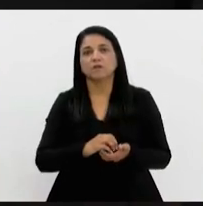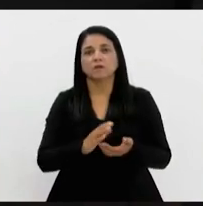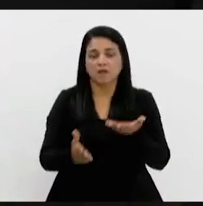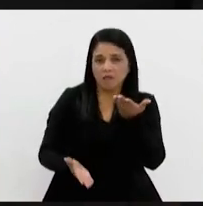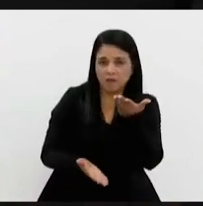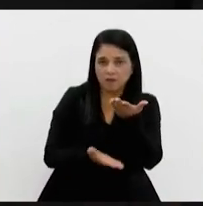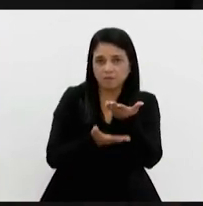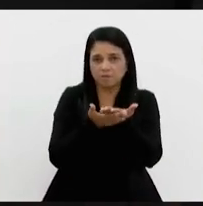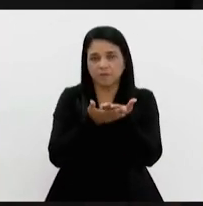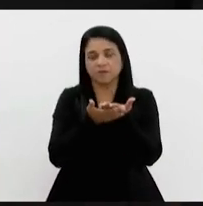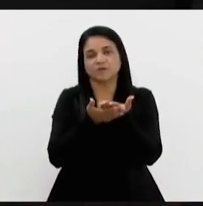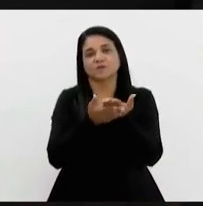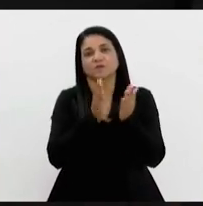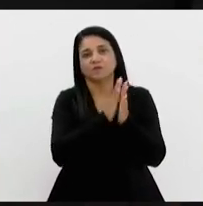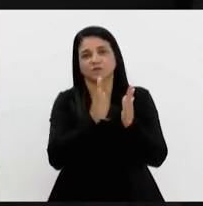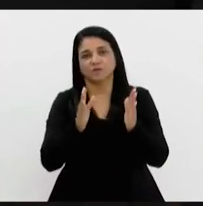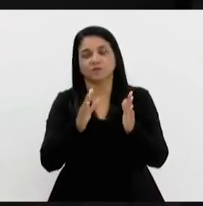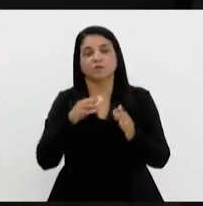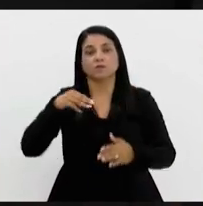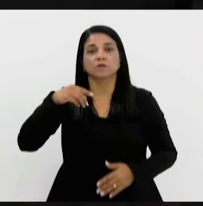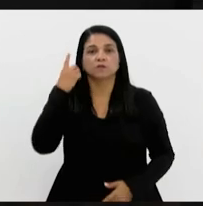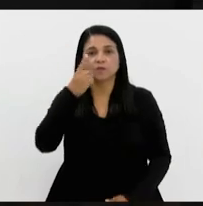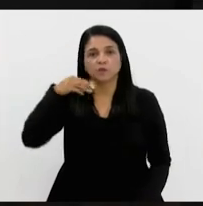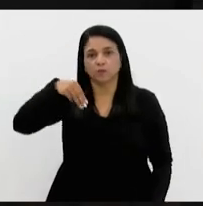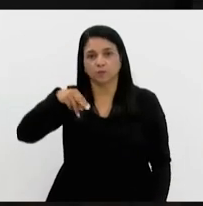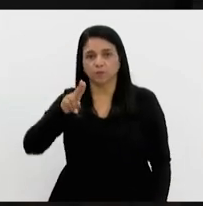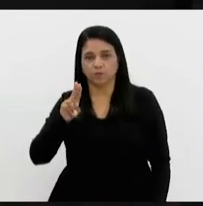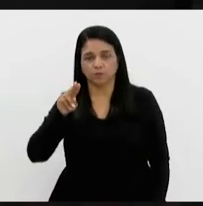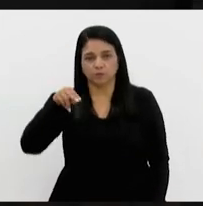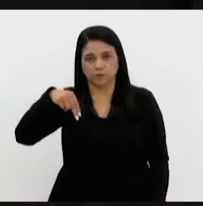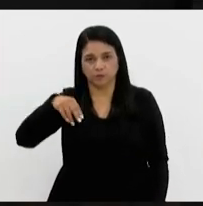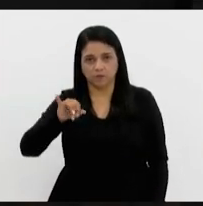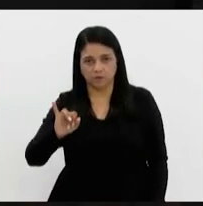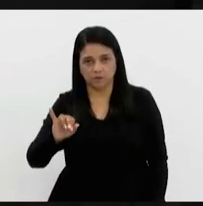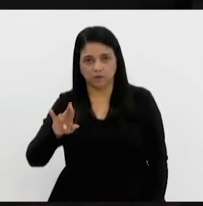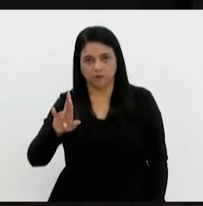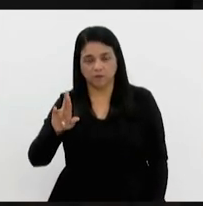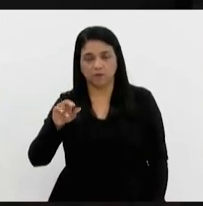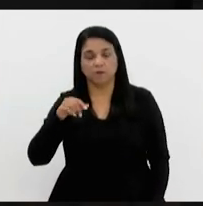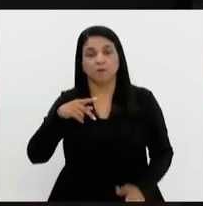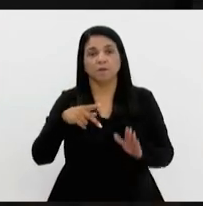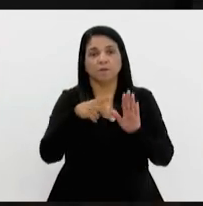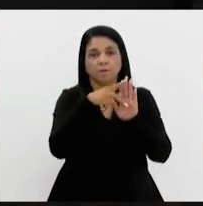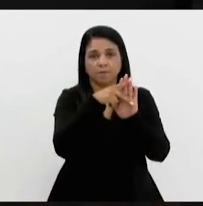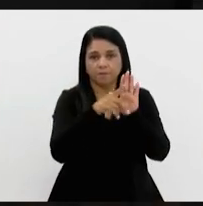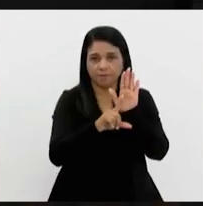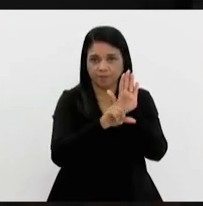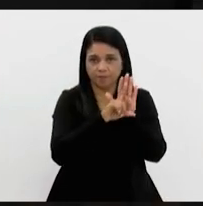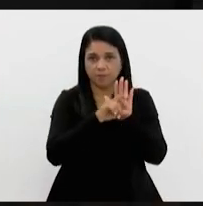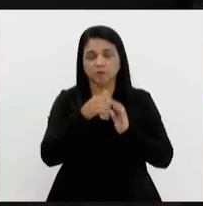Requerimento de inclusão na ordem do dia, deputado Munir Neto, do PL